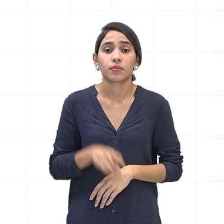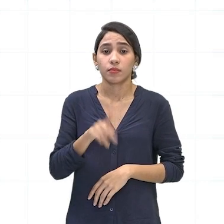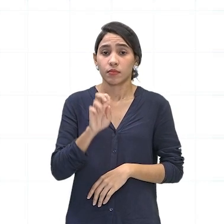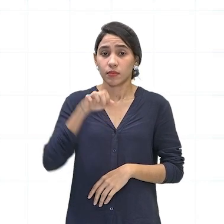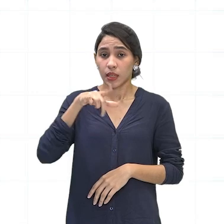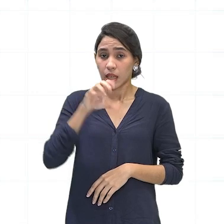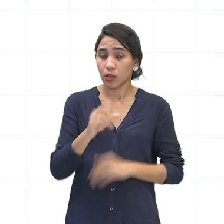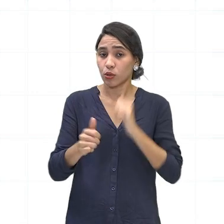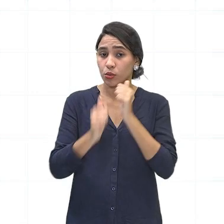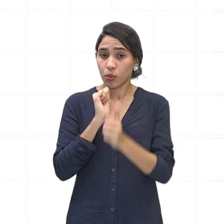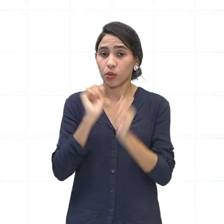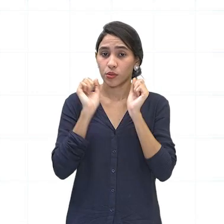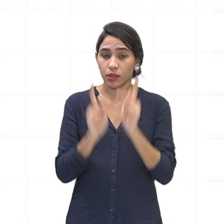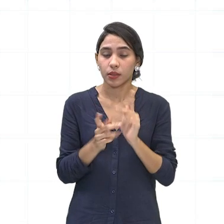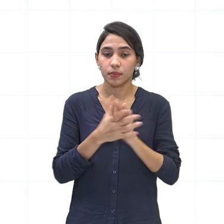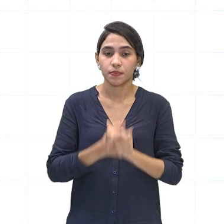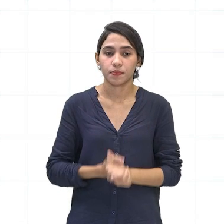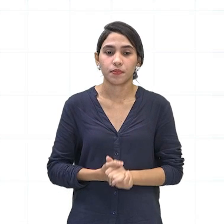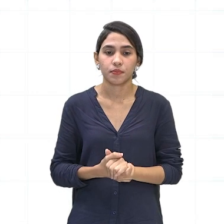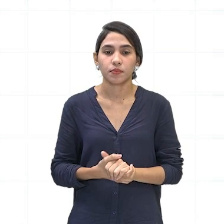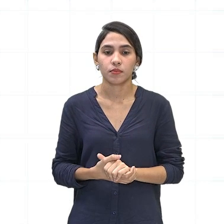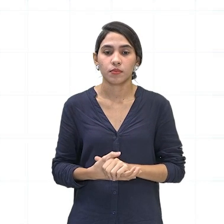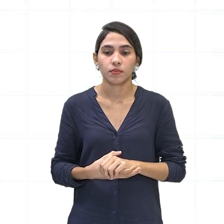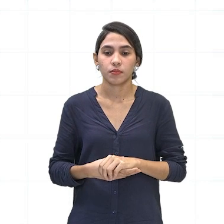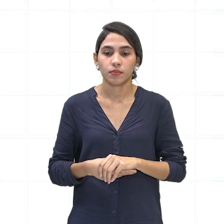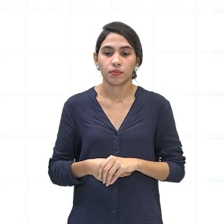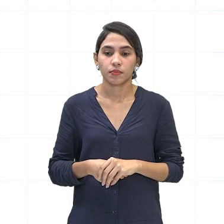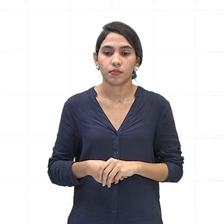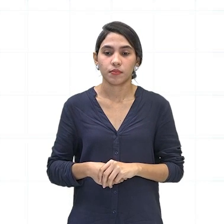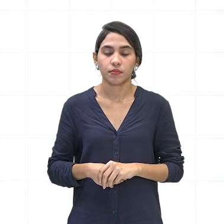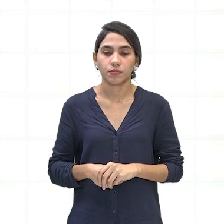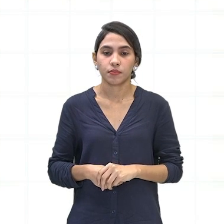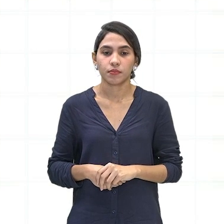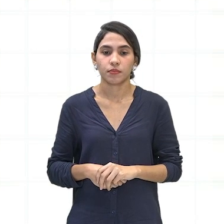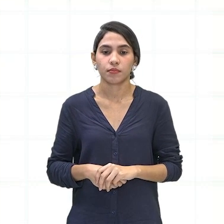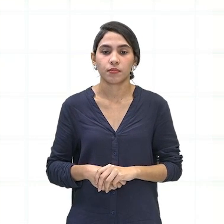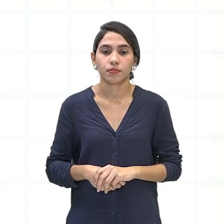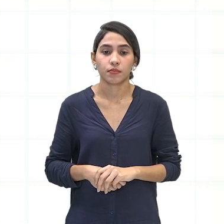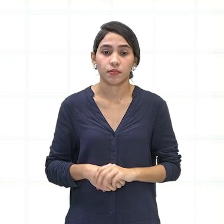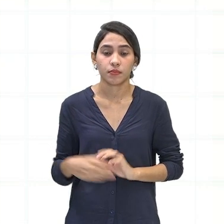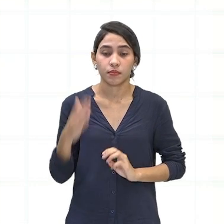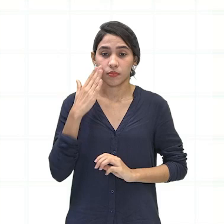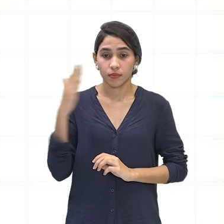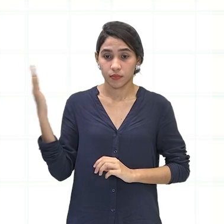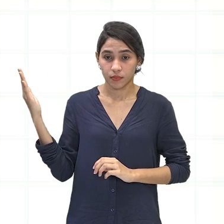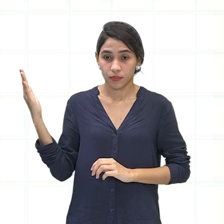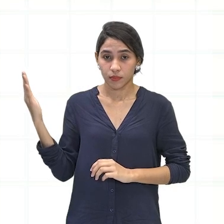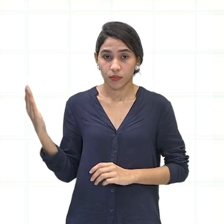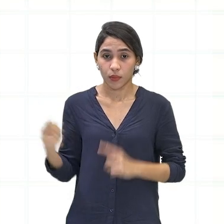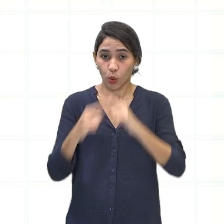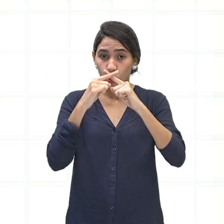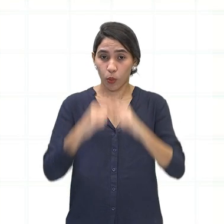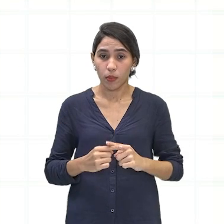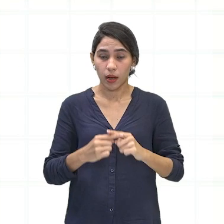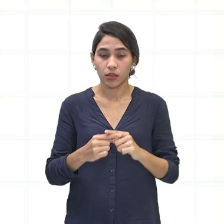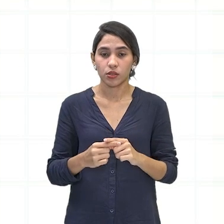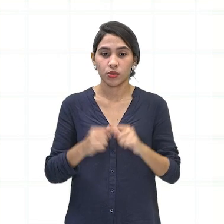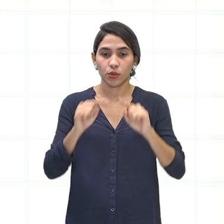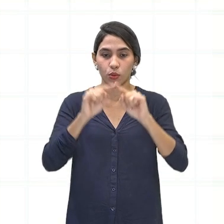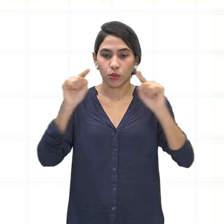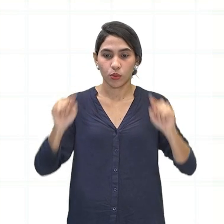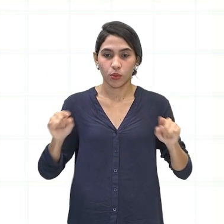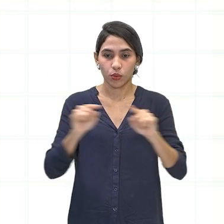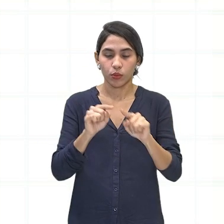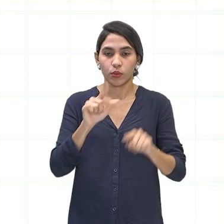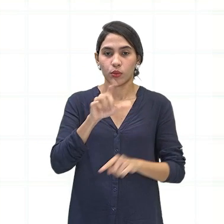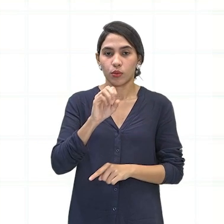enquanto esporte, tá bom? Então, observem aí. Vamos ver este local. Então, observem aí a nossa